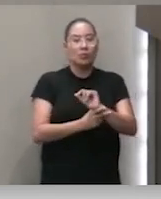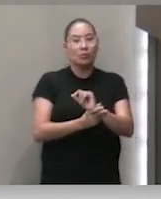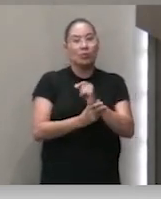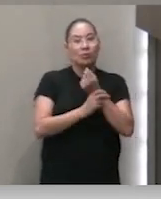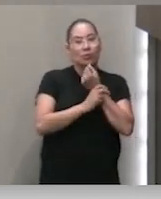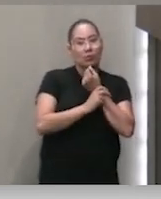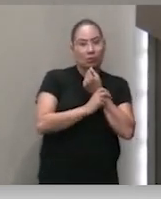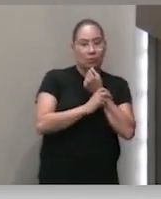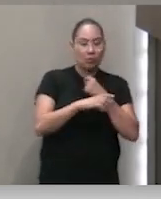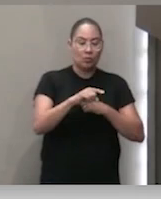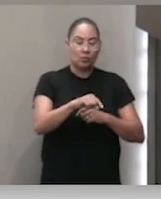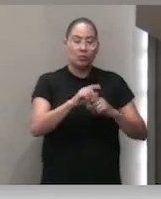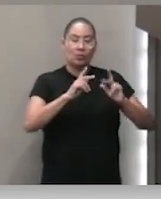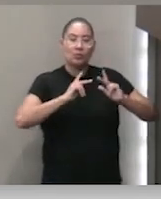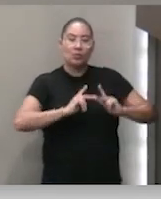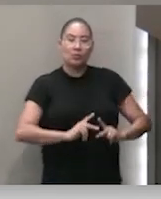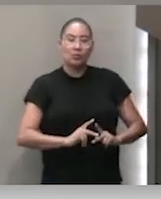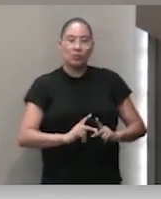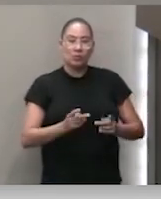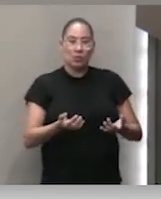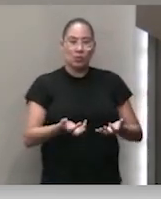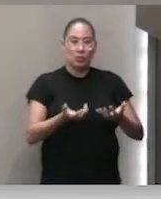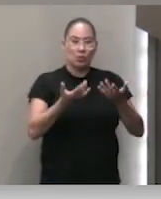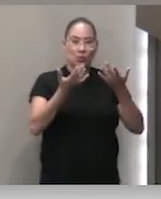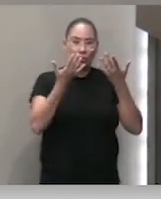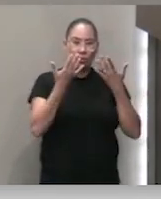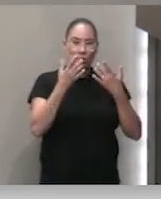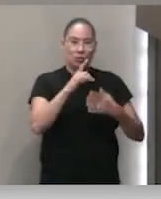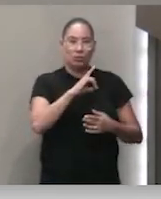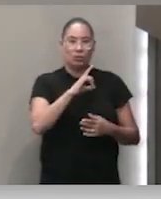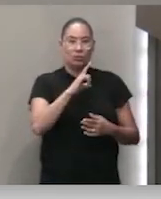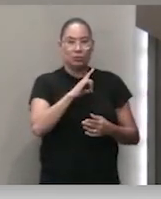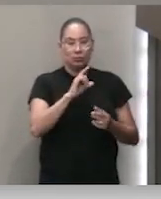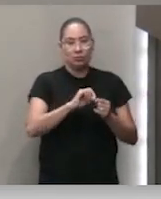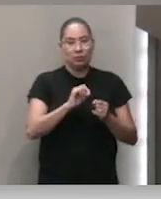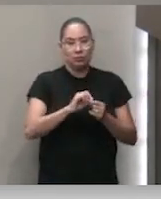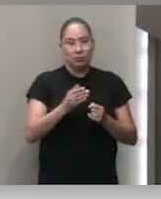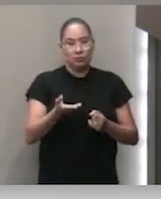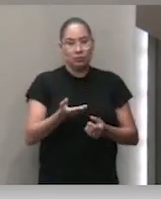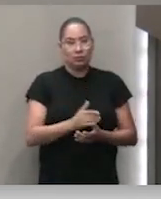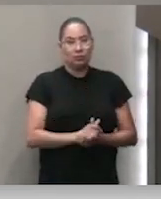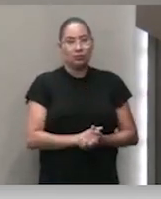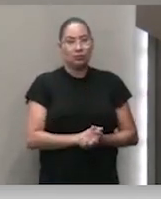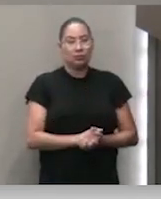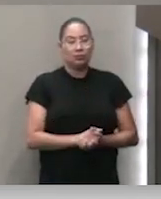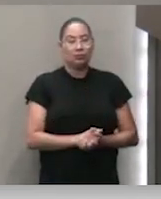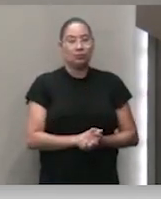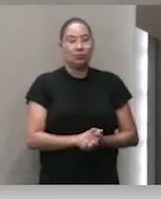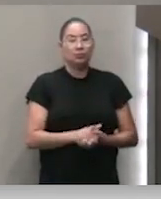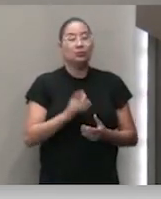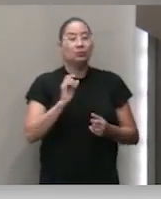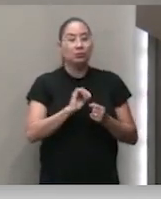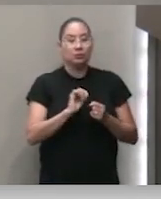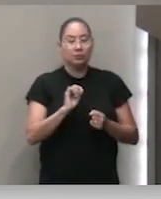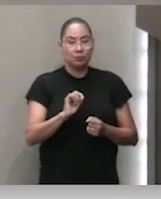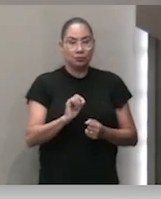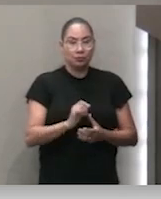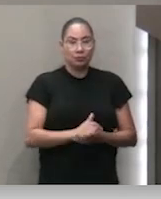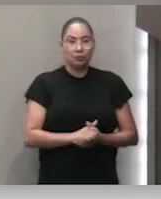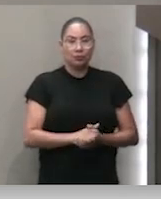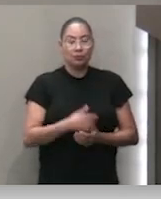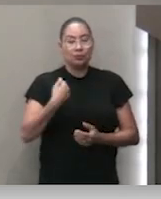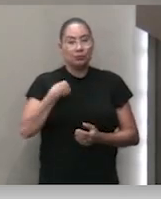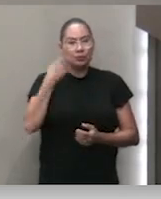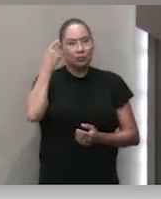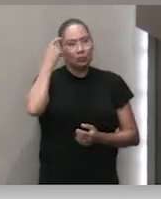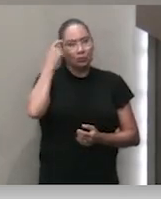que aquele bando de delinquente com fumaça encefálica na cabeça faça essa manifestação. O que me faz isso? O que me reflete